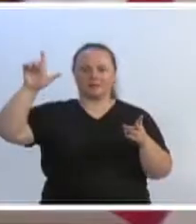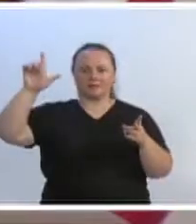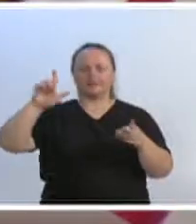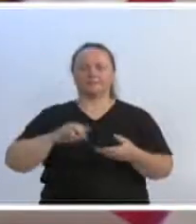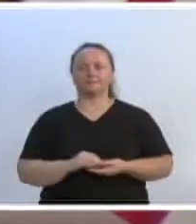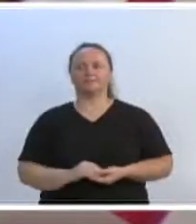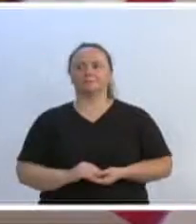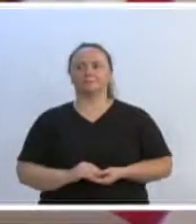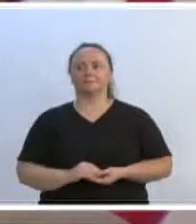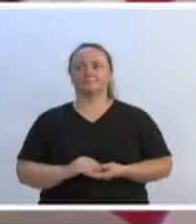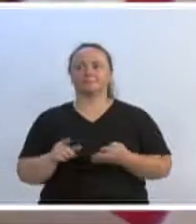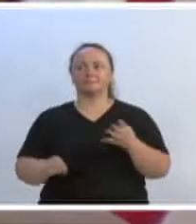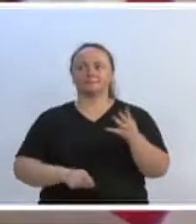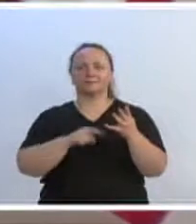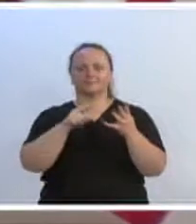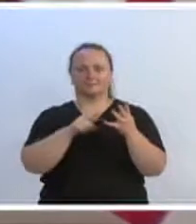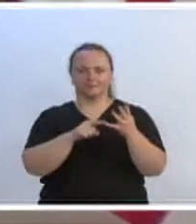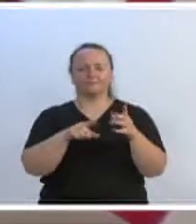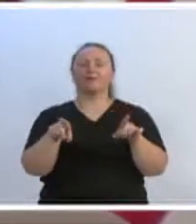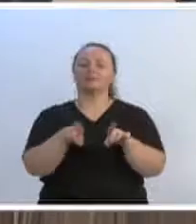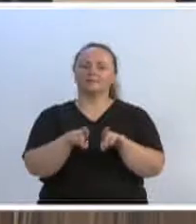ficam disponíveis no site da Câmara,